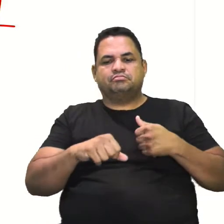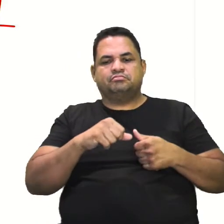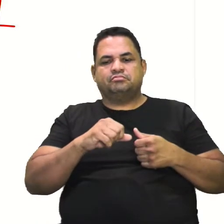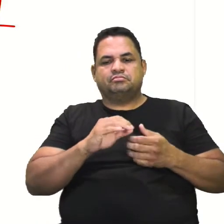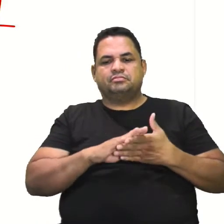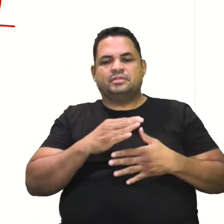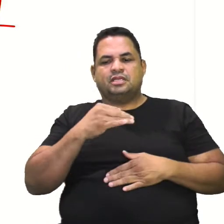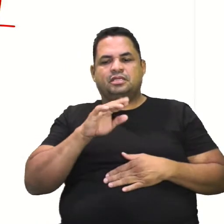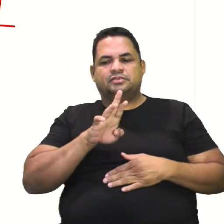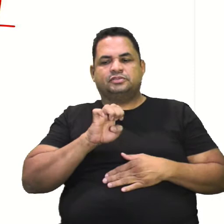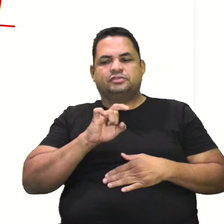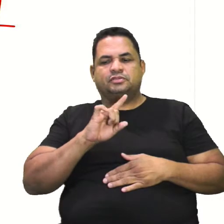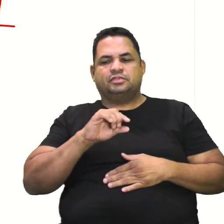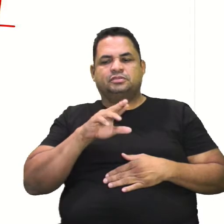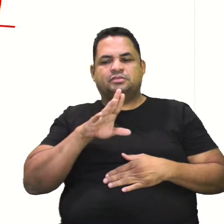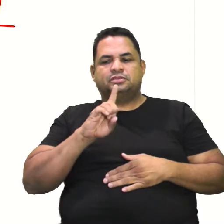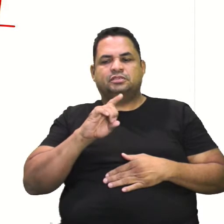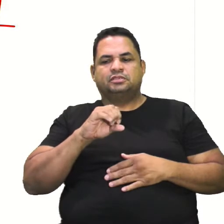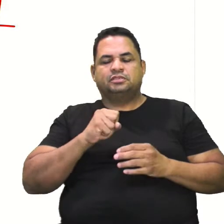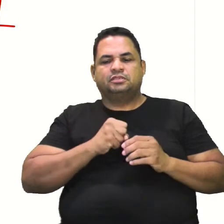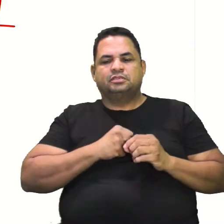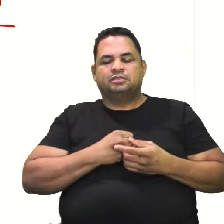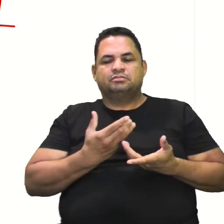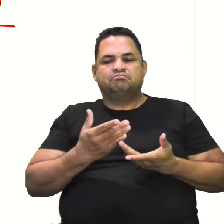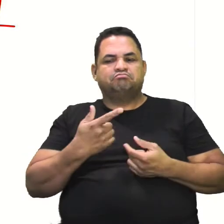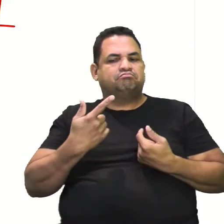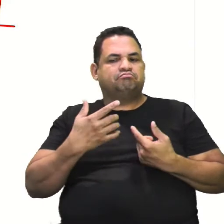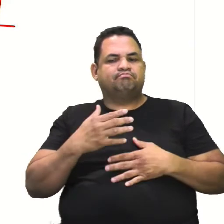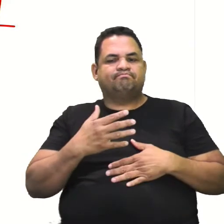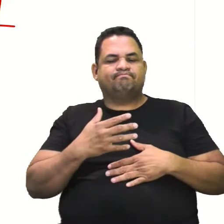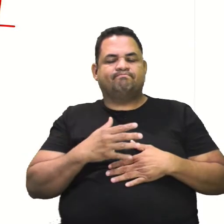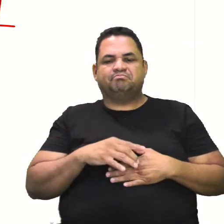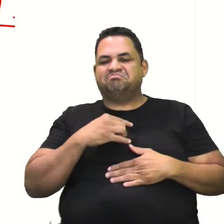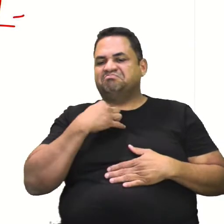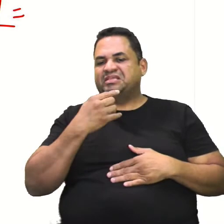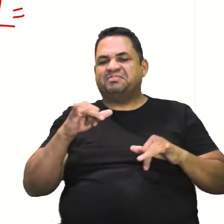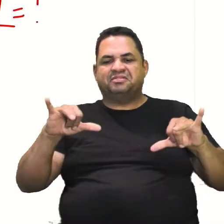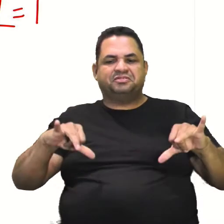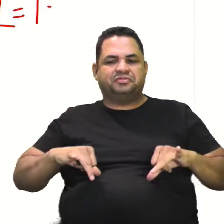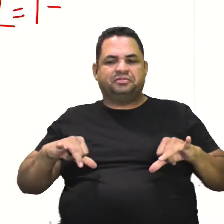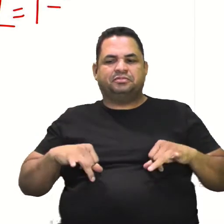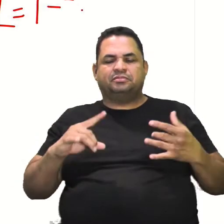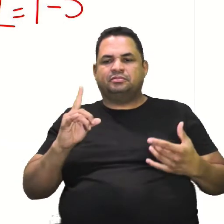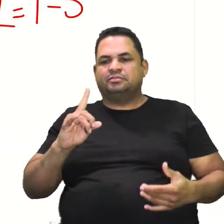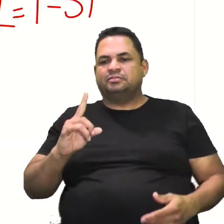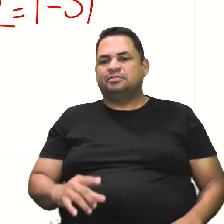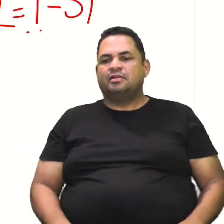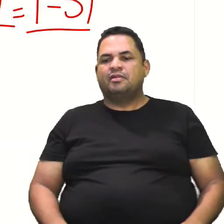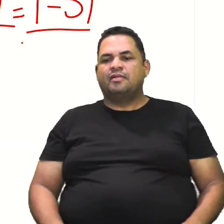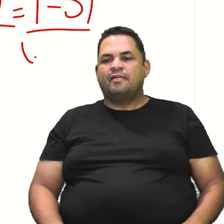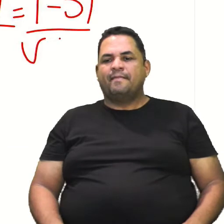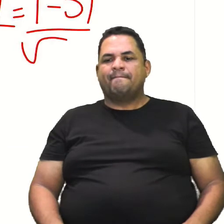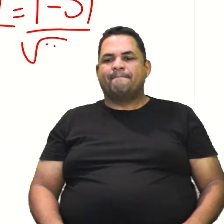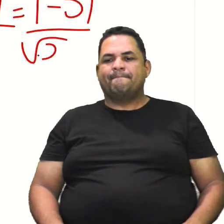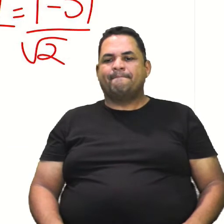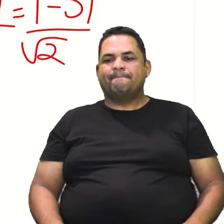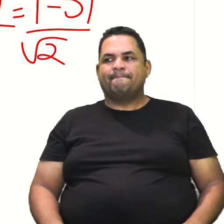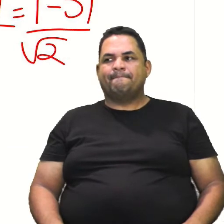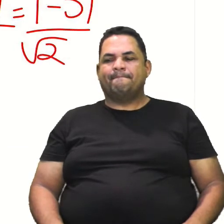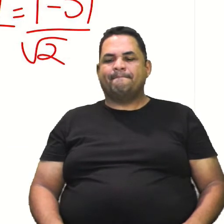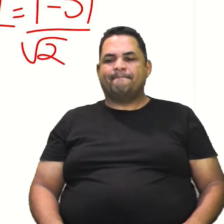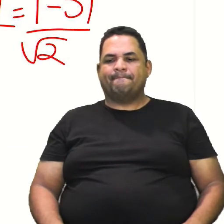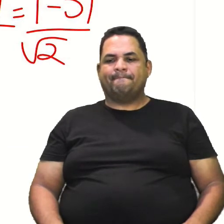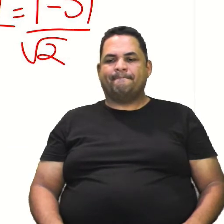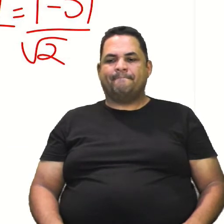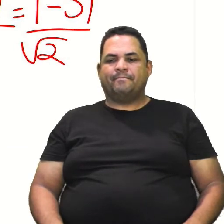precisamos racionalizar, né? Não adianta sofrer, tá? Então, eu vou colocar aqui do lado, aqui, ó, módulo de menos 3 sobre a